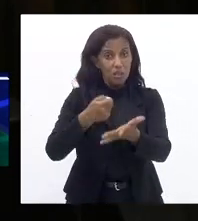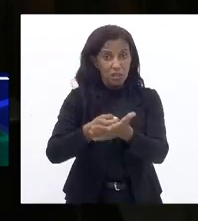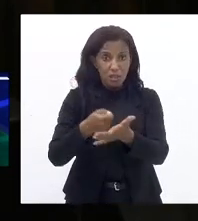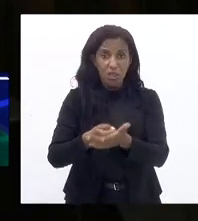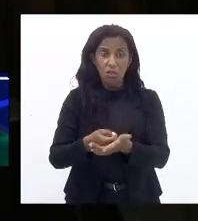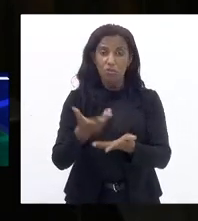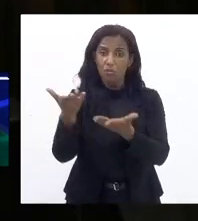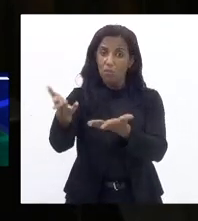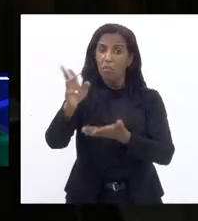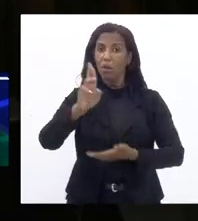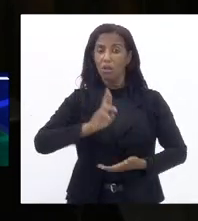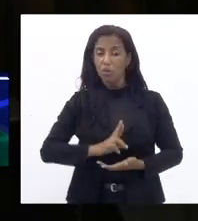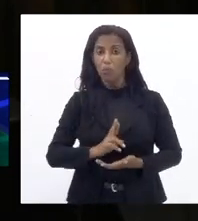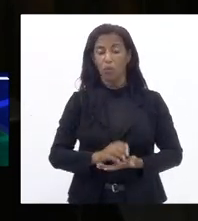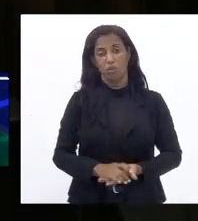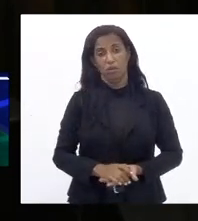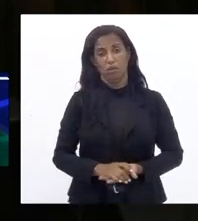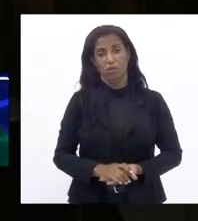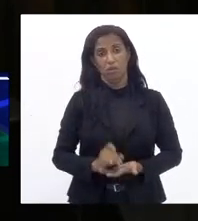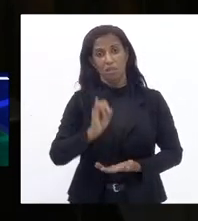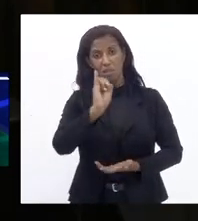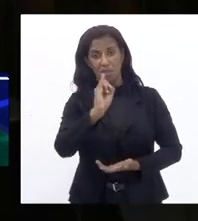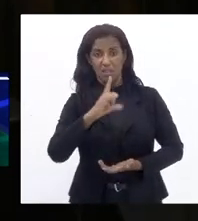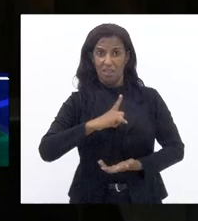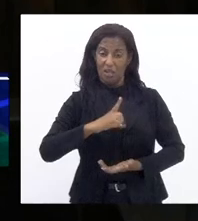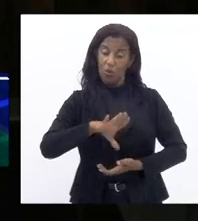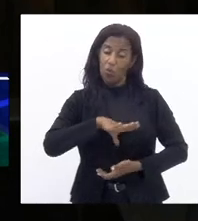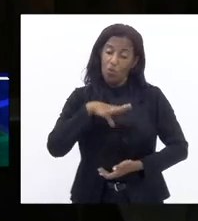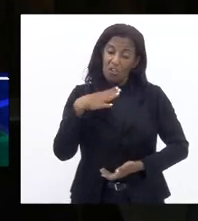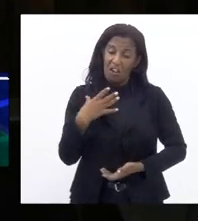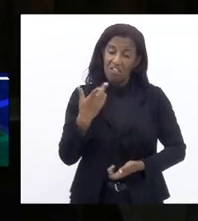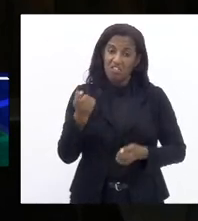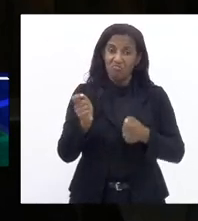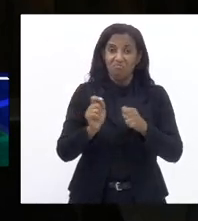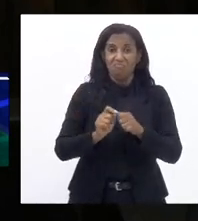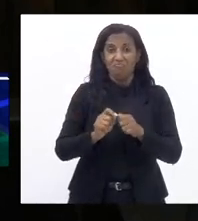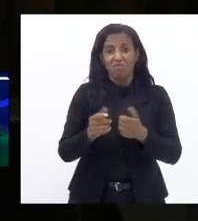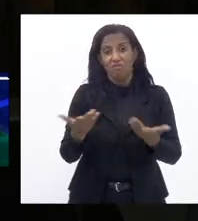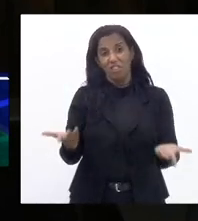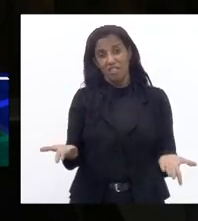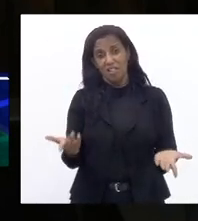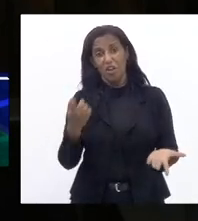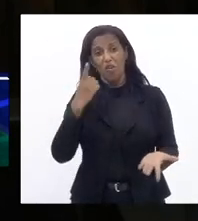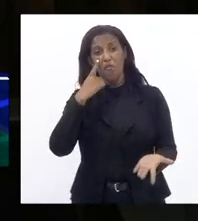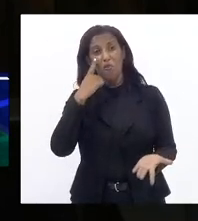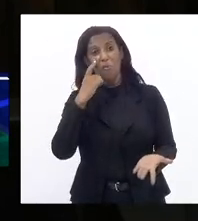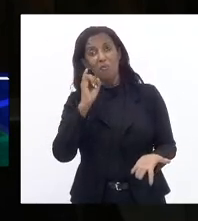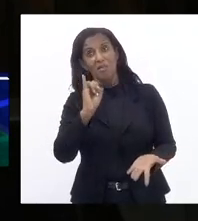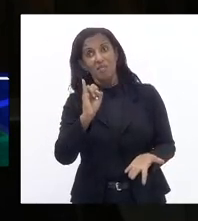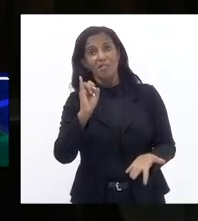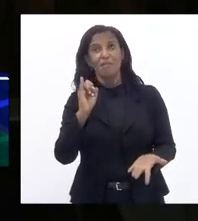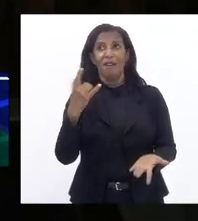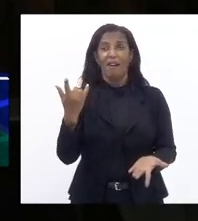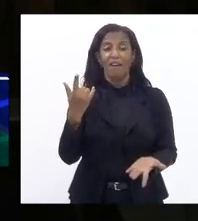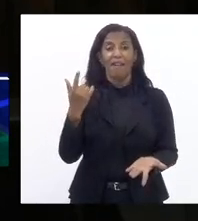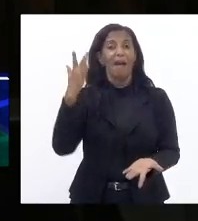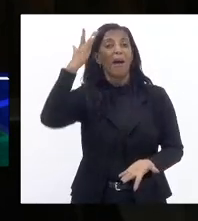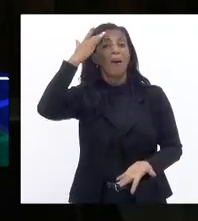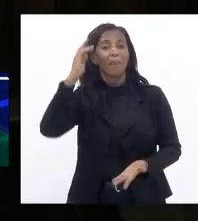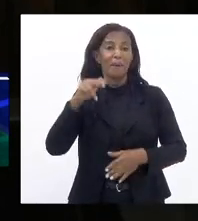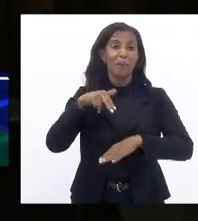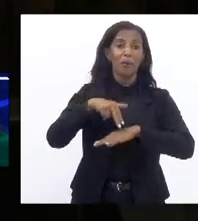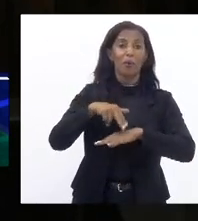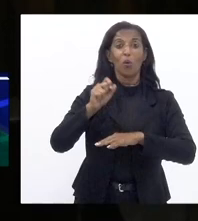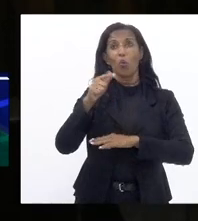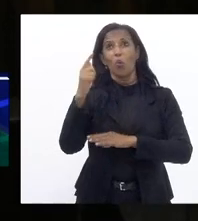uma resposta, se é que terá coragem de fazê-lo, ou vamos ver se vai arrumar um outro show amanhã, mas